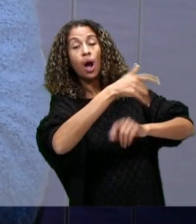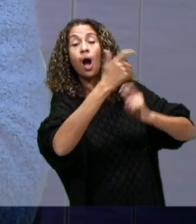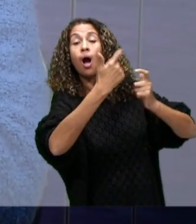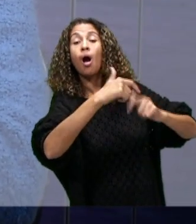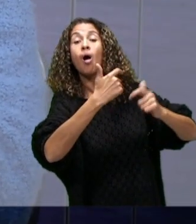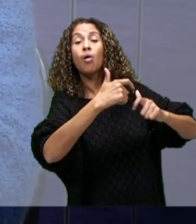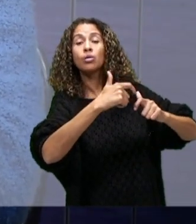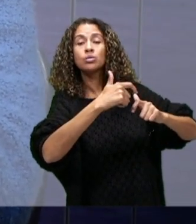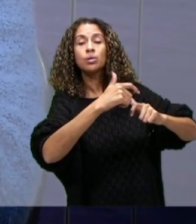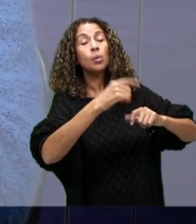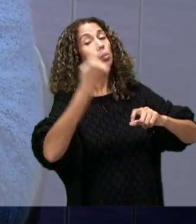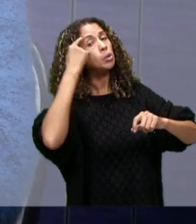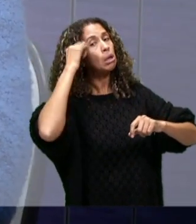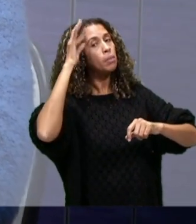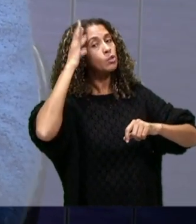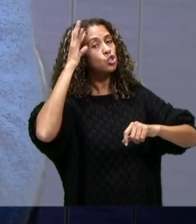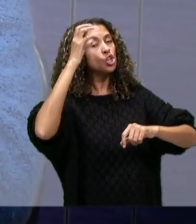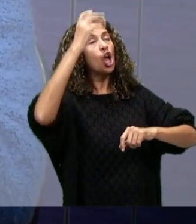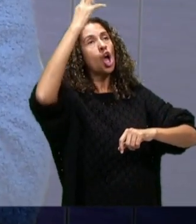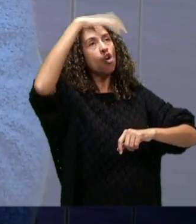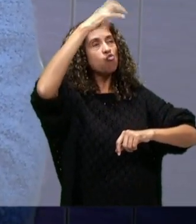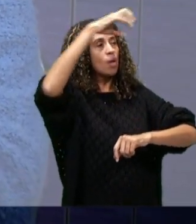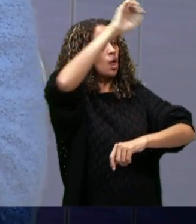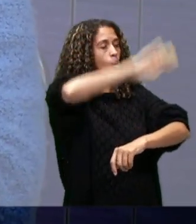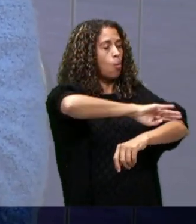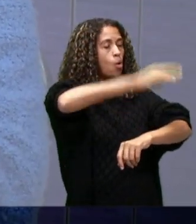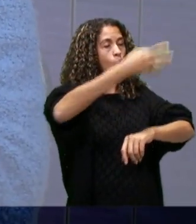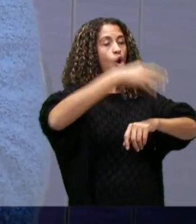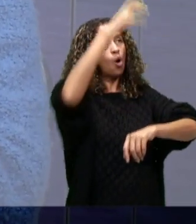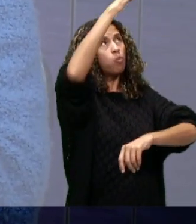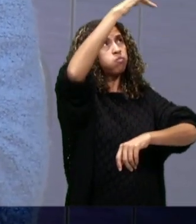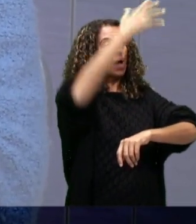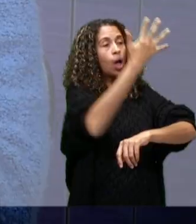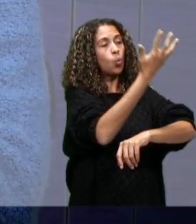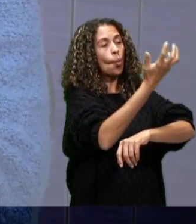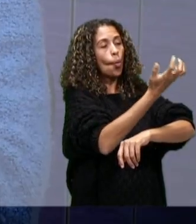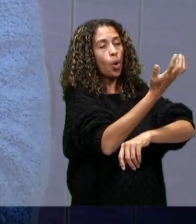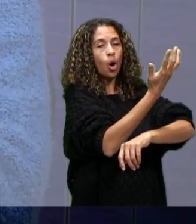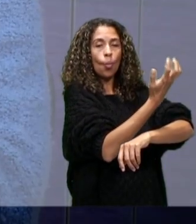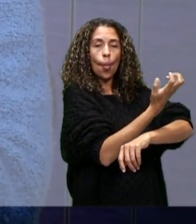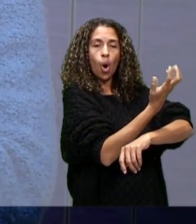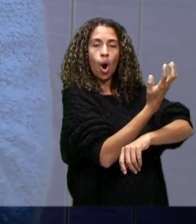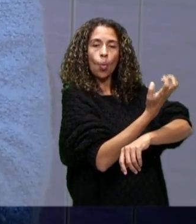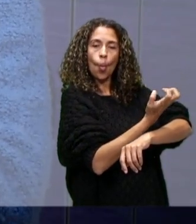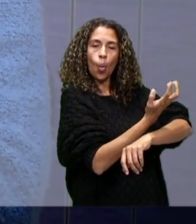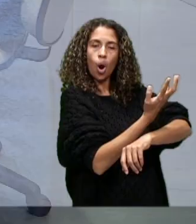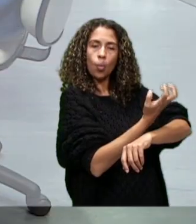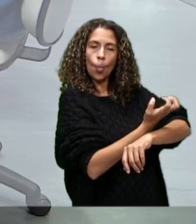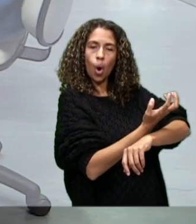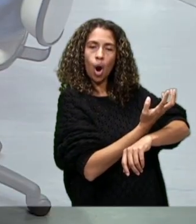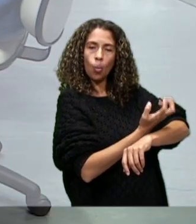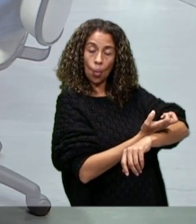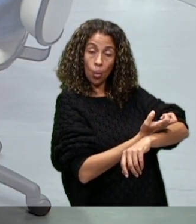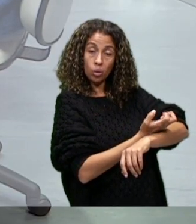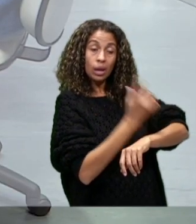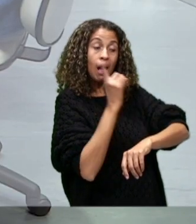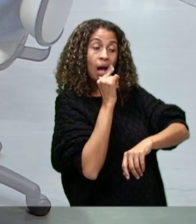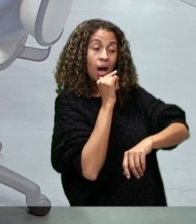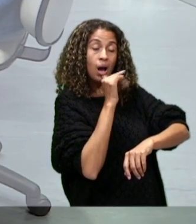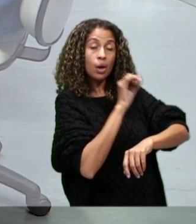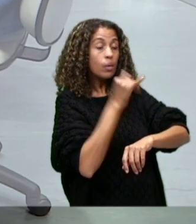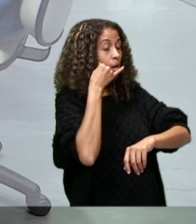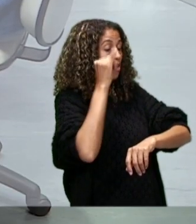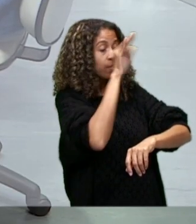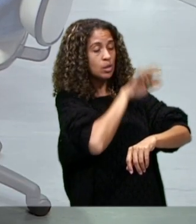na superfície de um morro, está chovendo ali, essa água está infiltrando numa superfície bem maior. Essa água acaba o